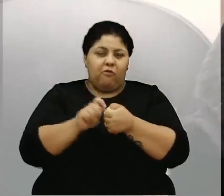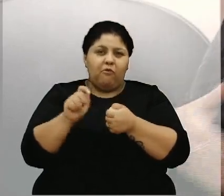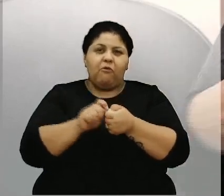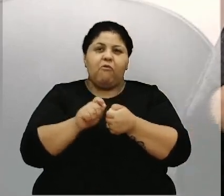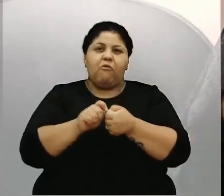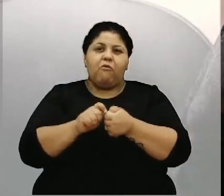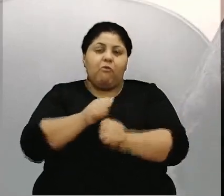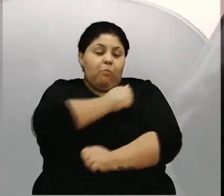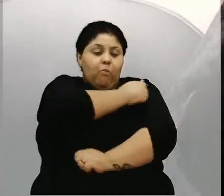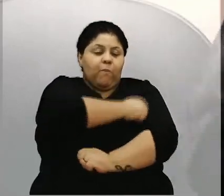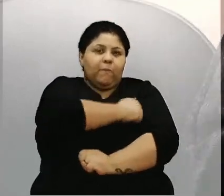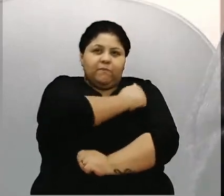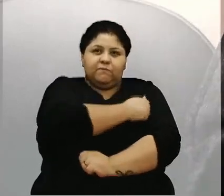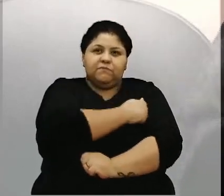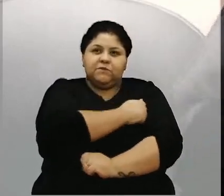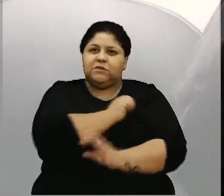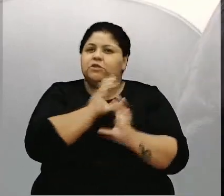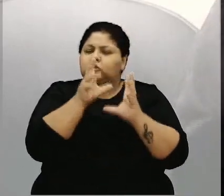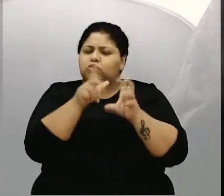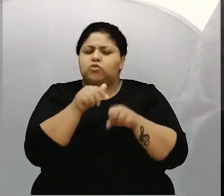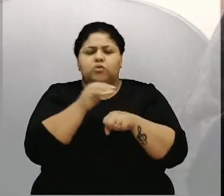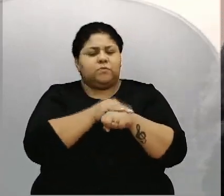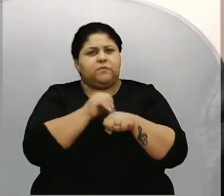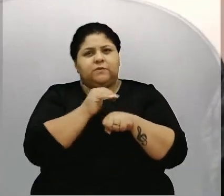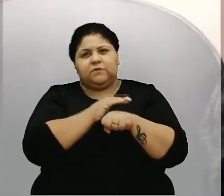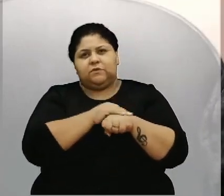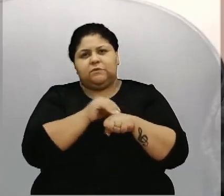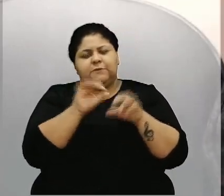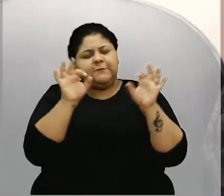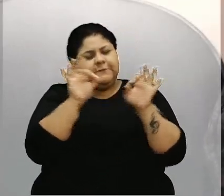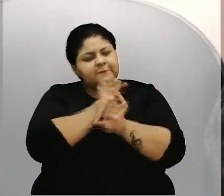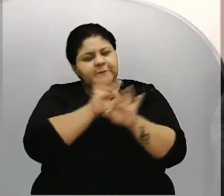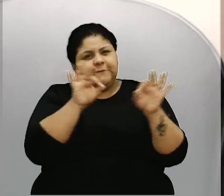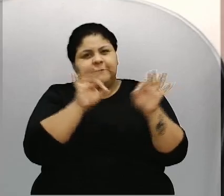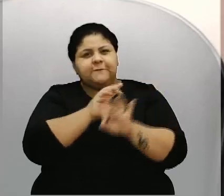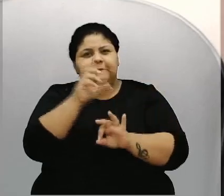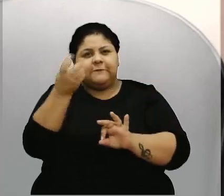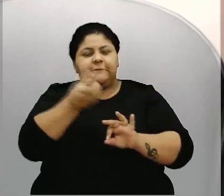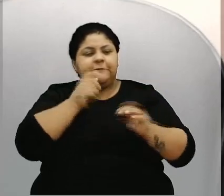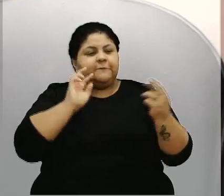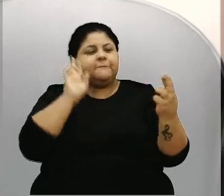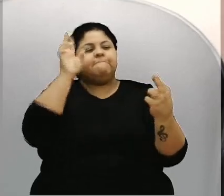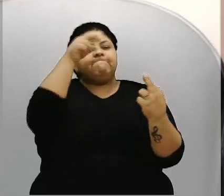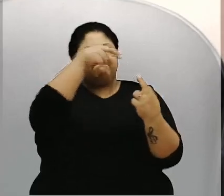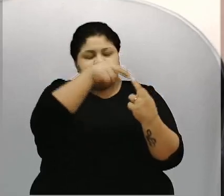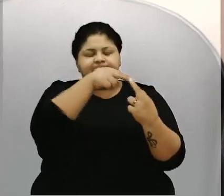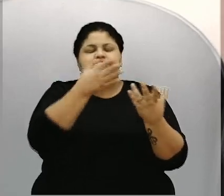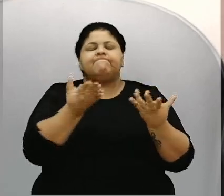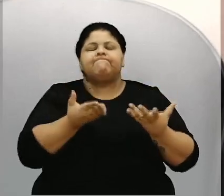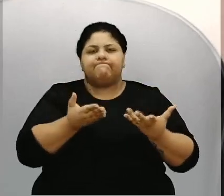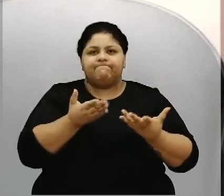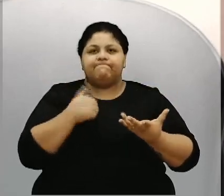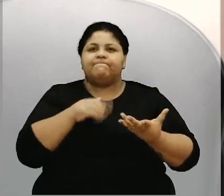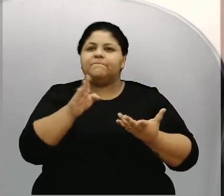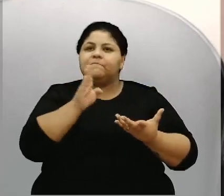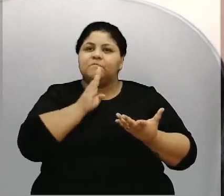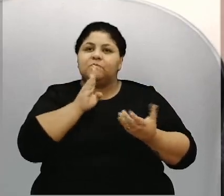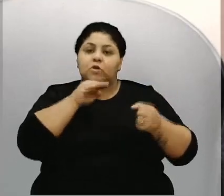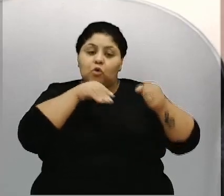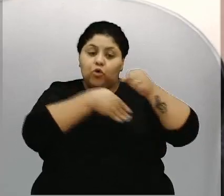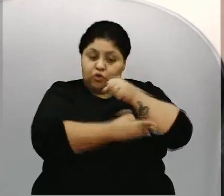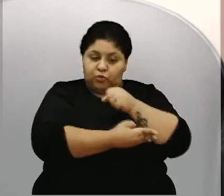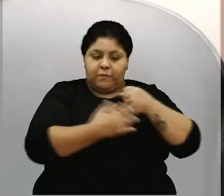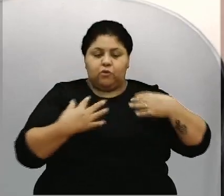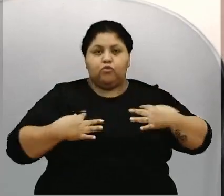esses alunos, com todo o carinho, com todo o capricho, e eu quero fazer essa referência porque eu conheço o Banco do Vestuário há